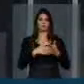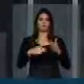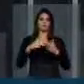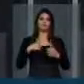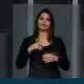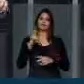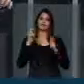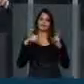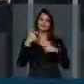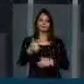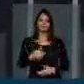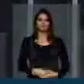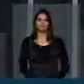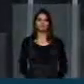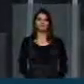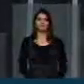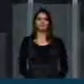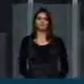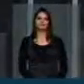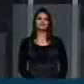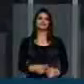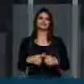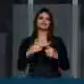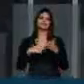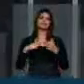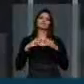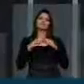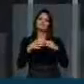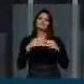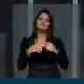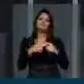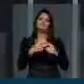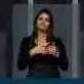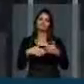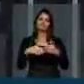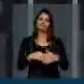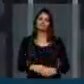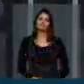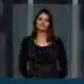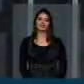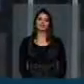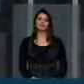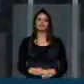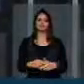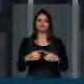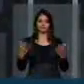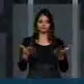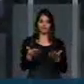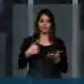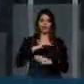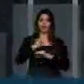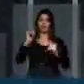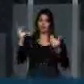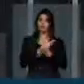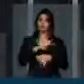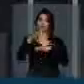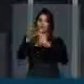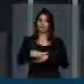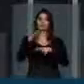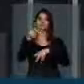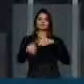questão: inaugura-se estádios monumentais, agora chamados de arena, em que o